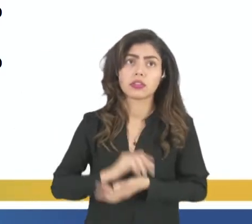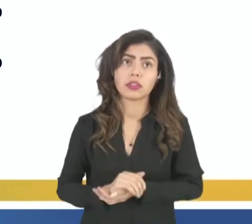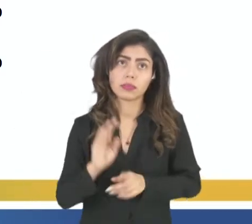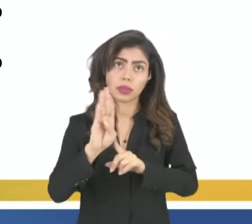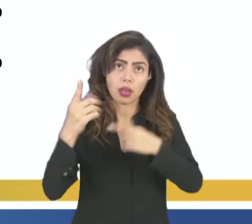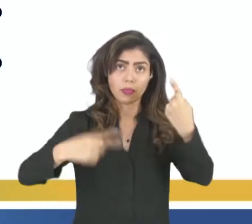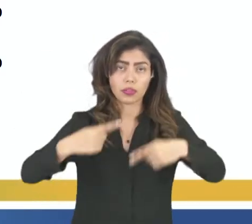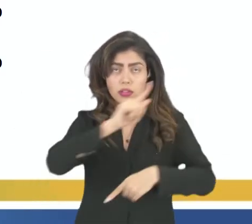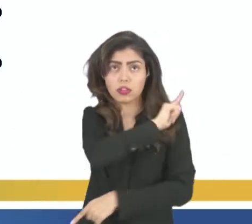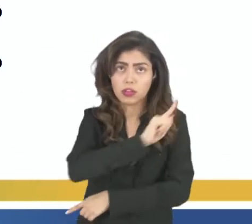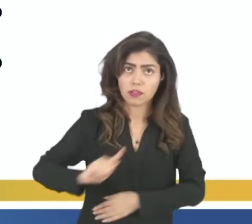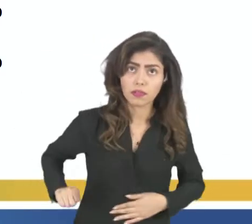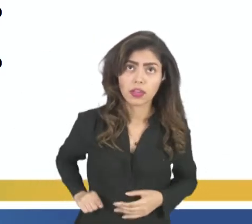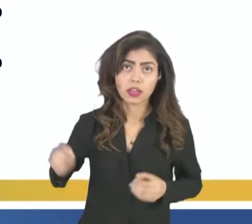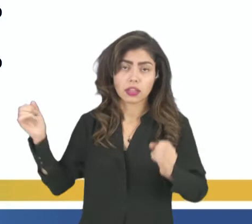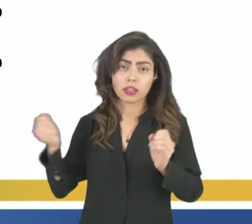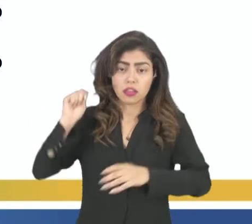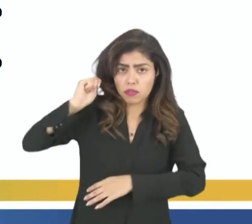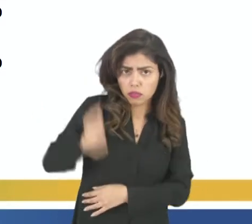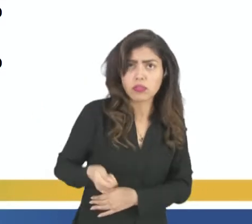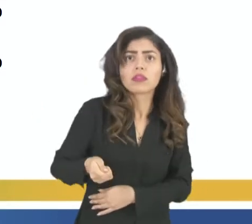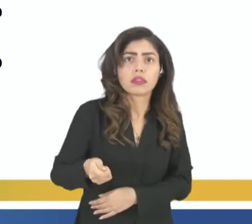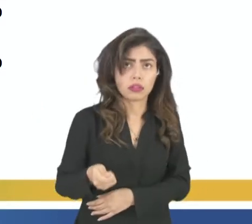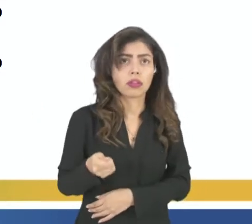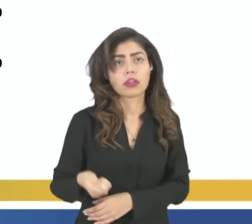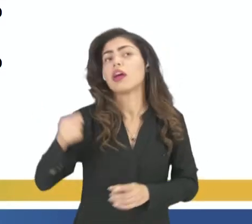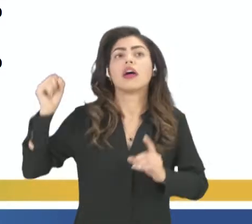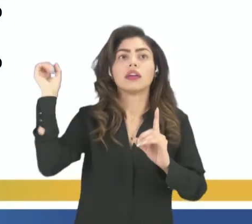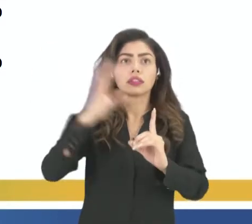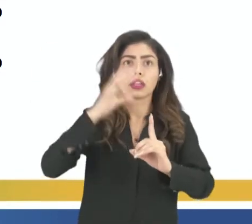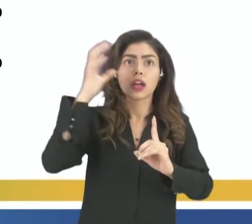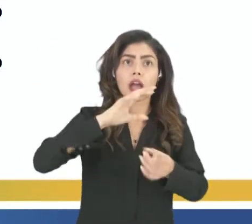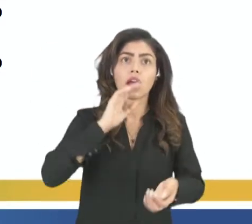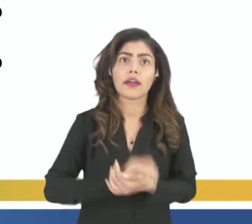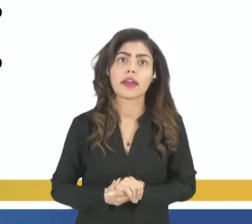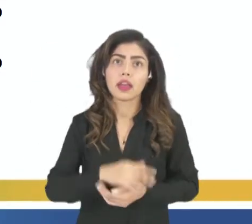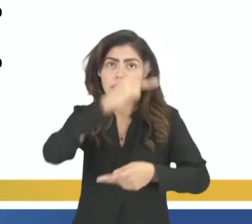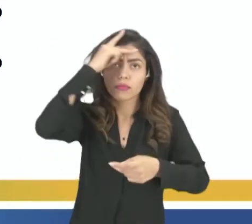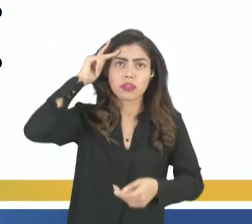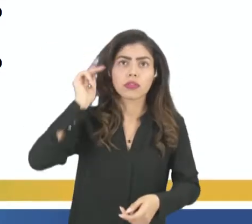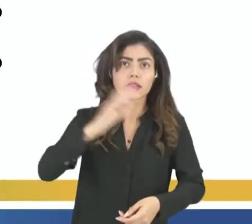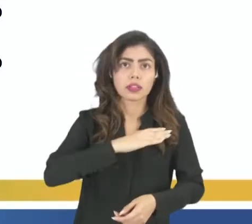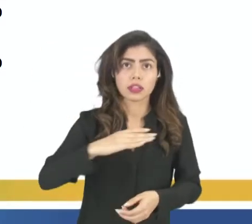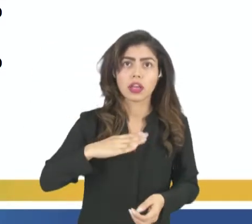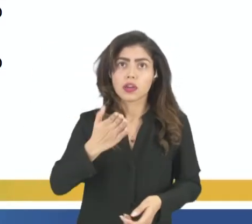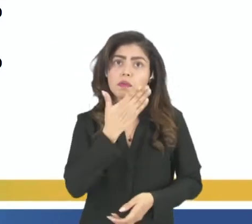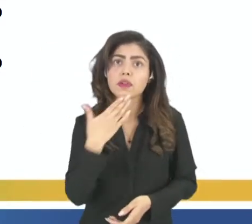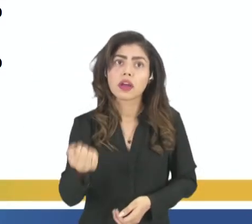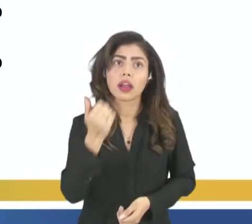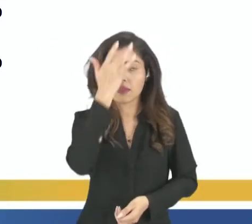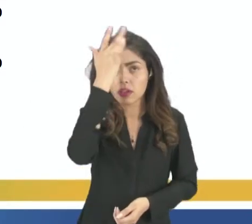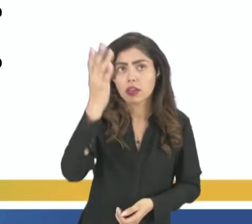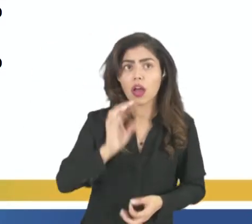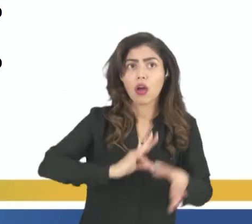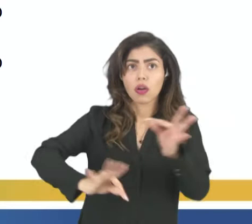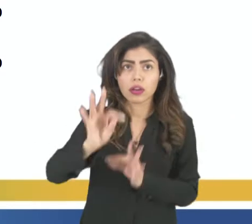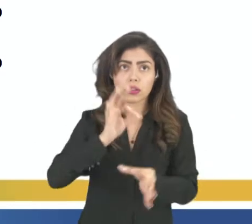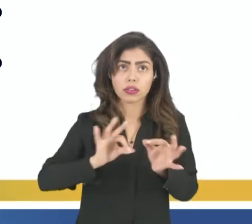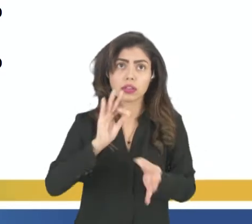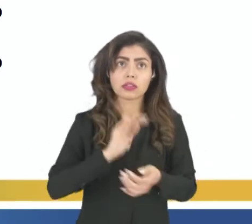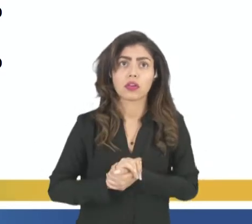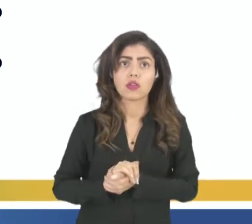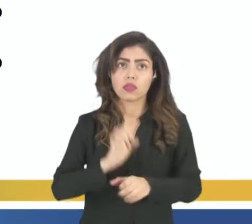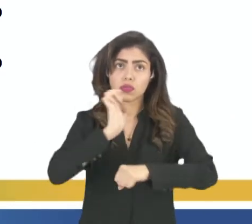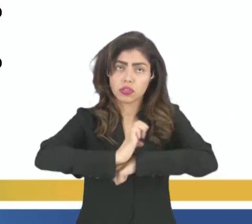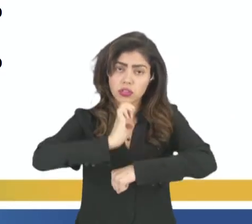política de governo implantada na ditadura militar, que incentivava a ida das pessoas para as cidades a fim de facilitar o controle social pelo Estado.